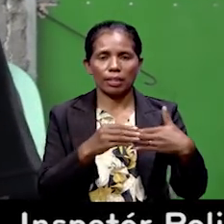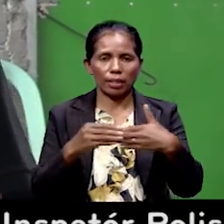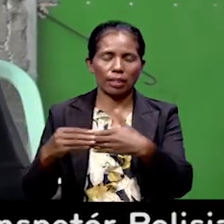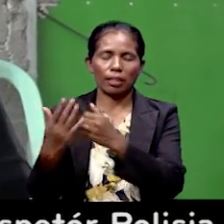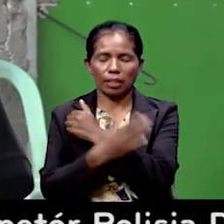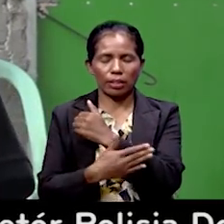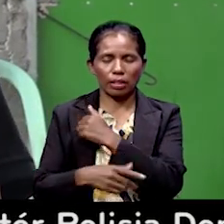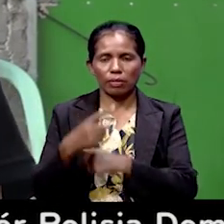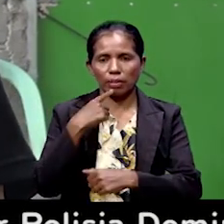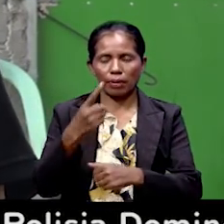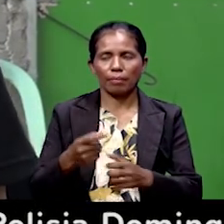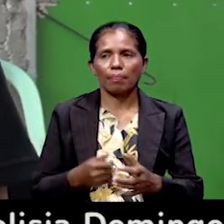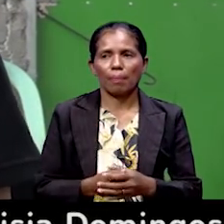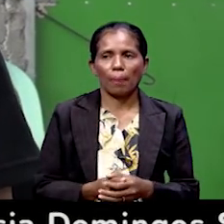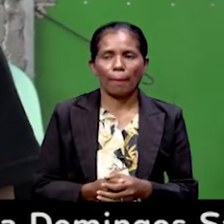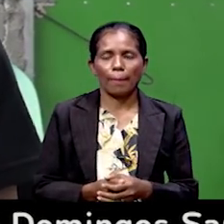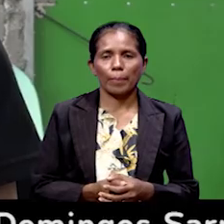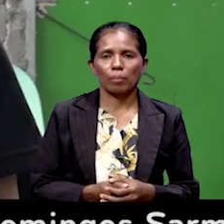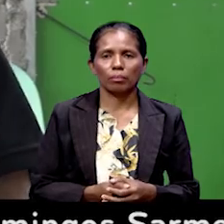Nessa manhã, camarada Branco ali,